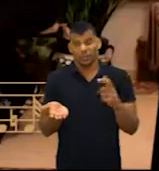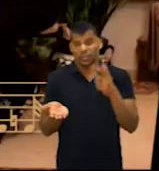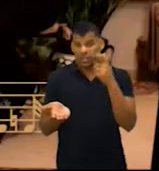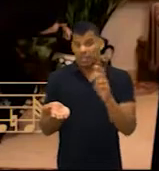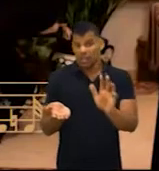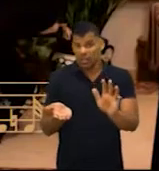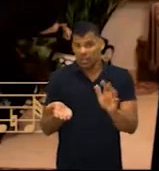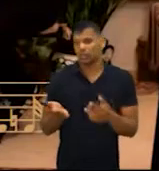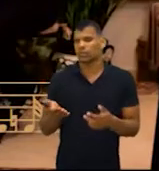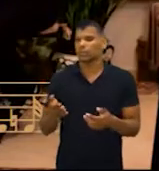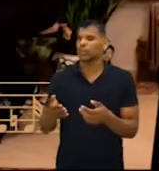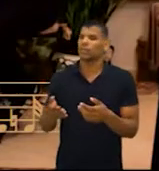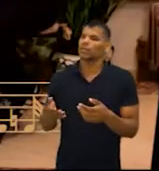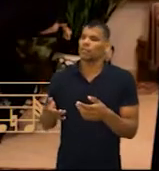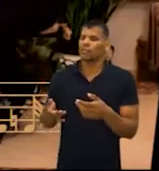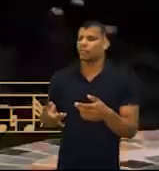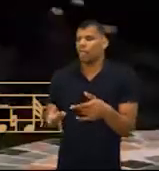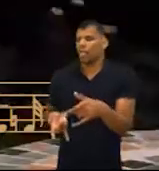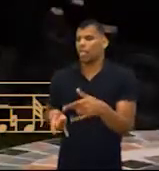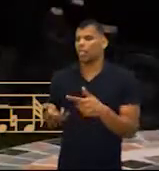naquela manhã.